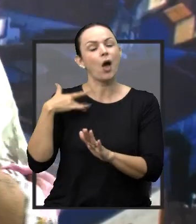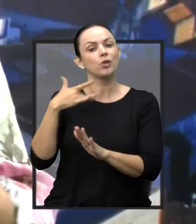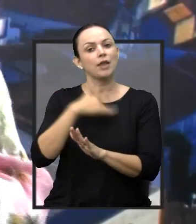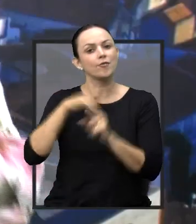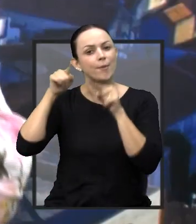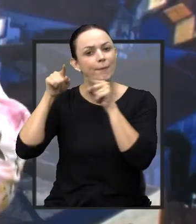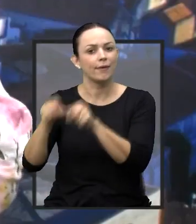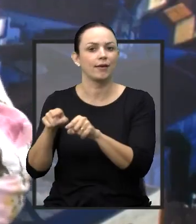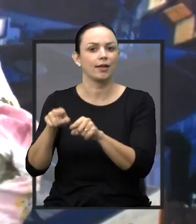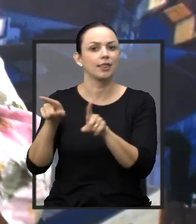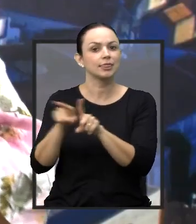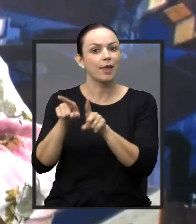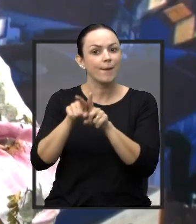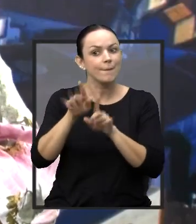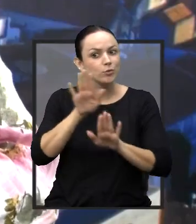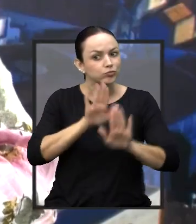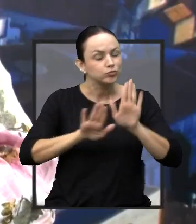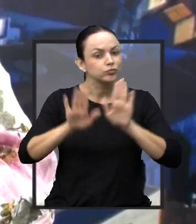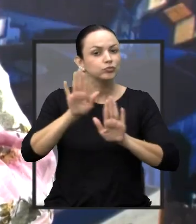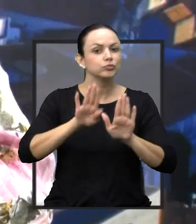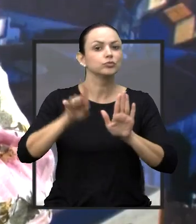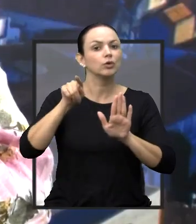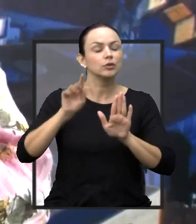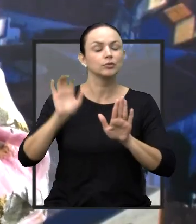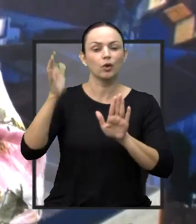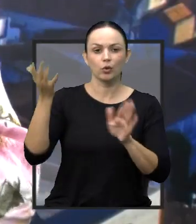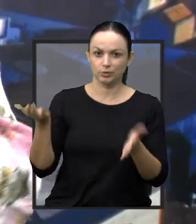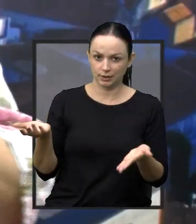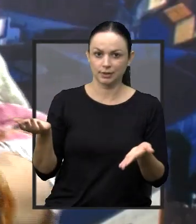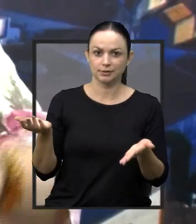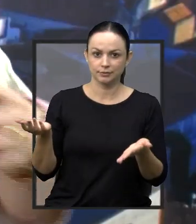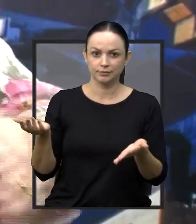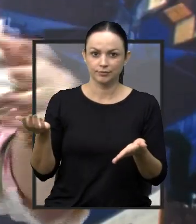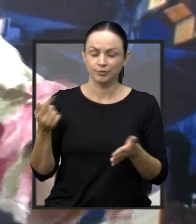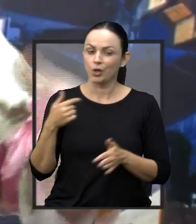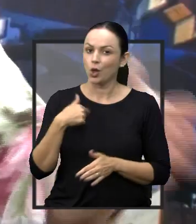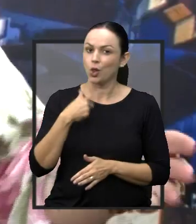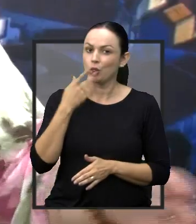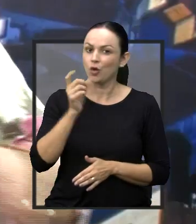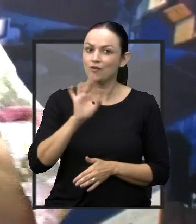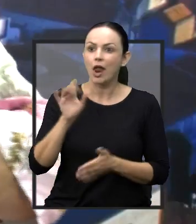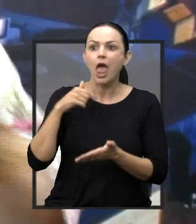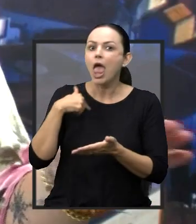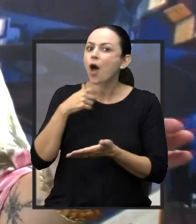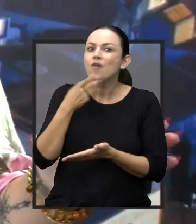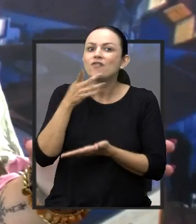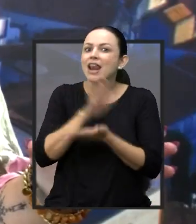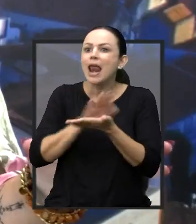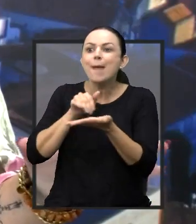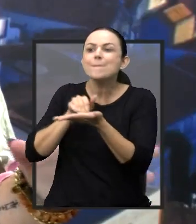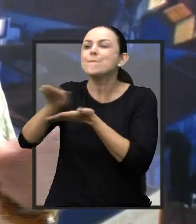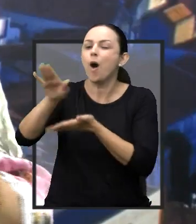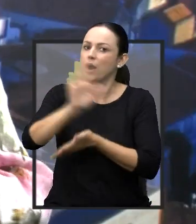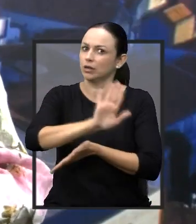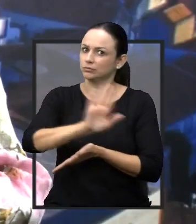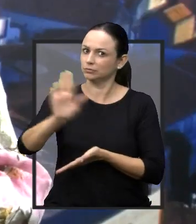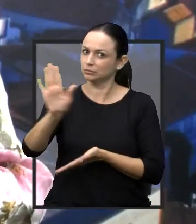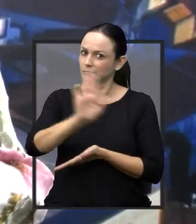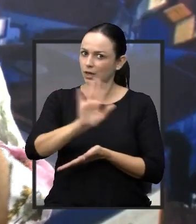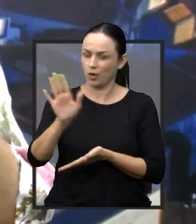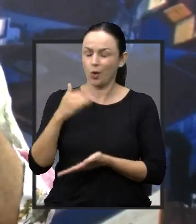ser extremamente cauteloso que isso aconteça. Eu nem estou dizendo manda embora, em nenhum momento pedi